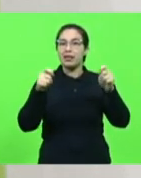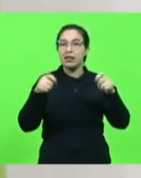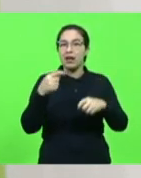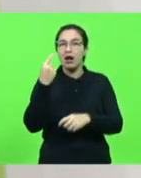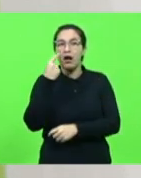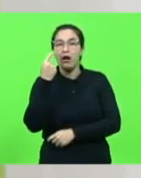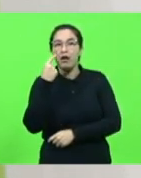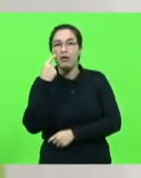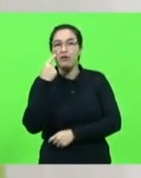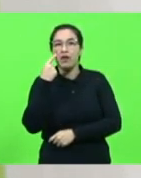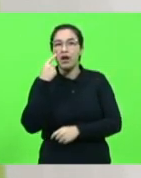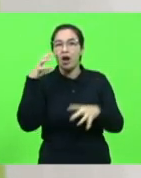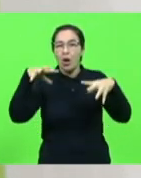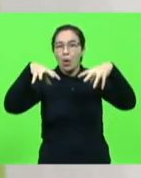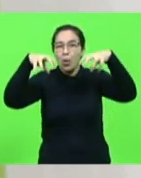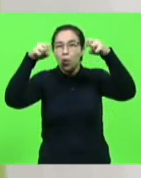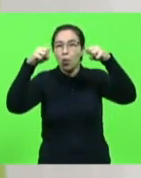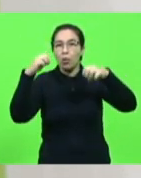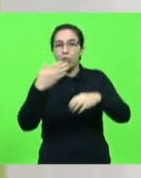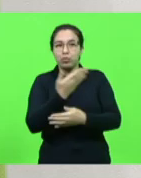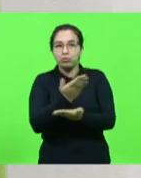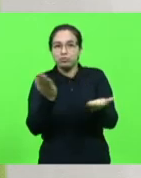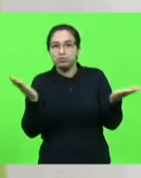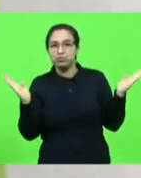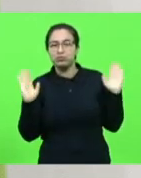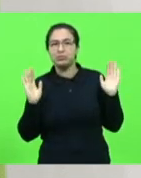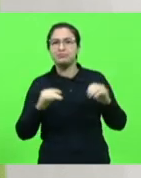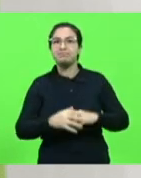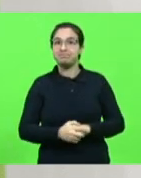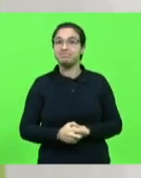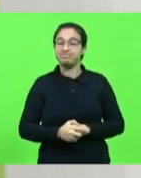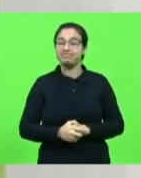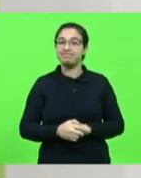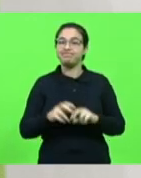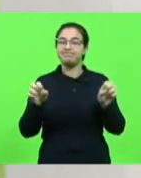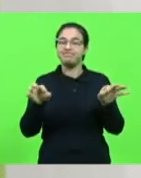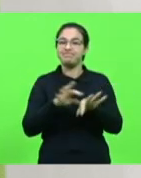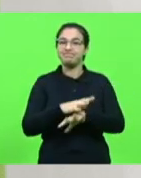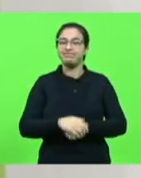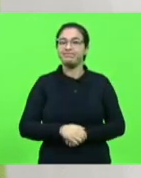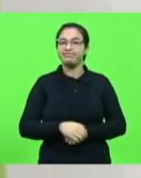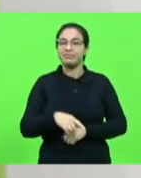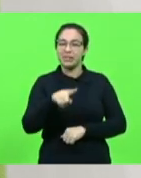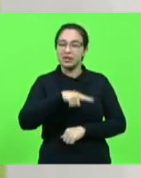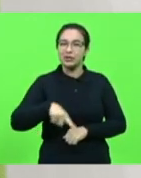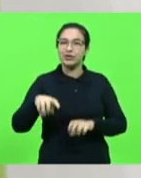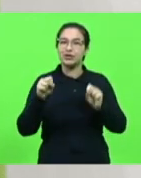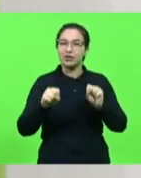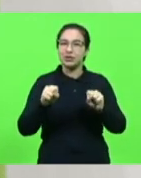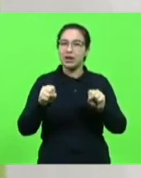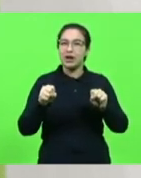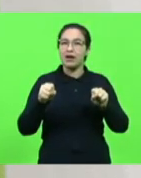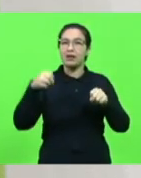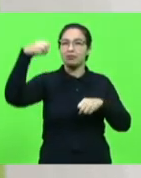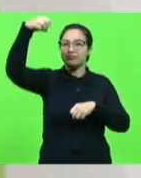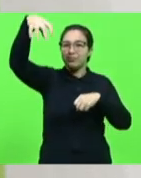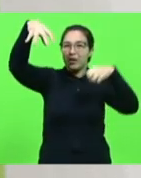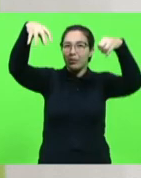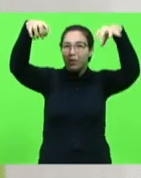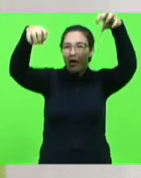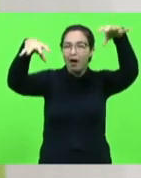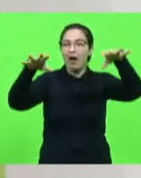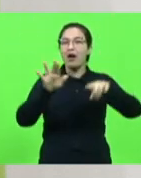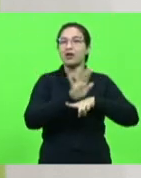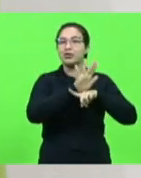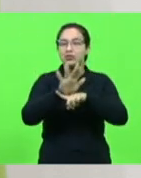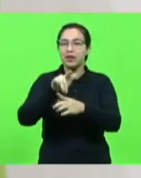redor. Vamos, pois, senhor Presidente, senhores deputados, todos juntos, iluminar as extraordinárias riquezas literárias